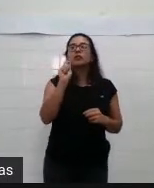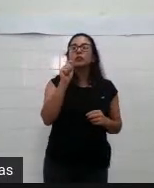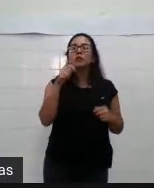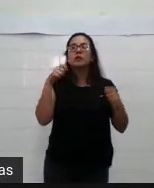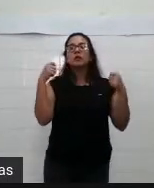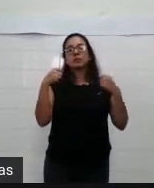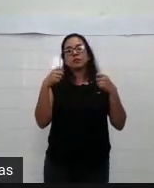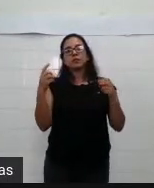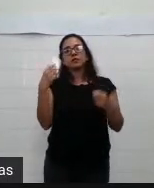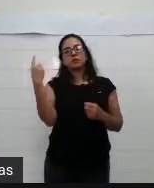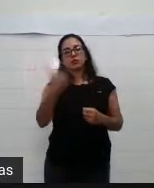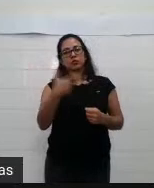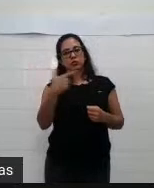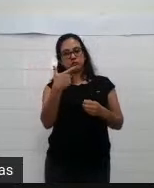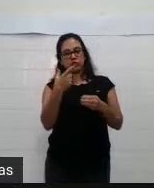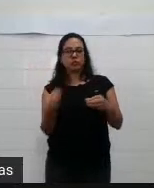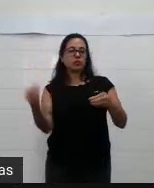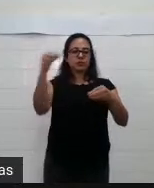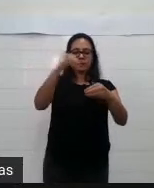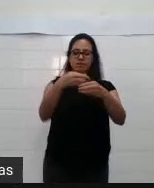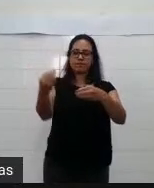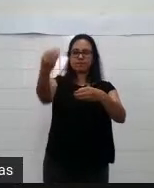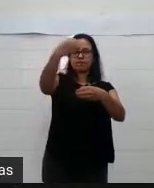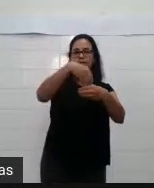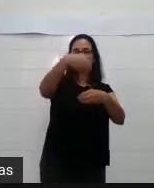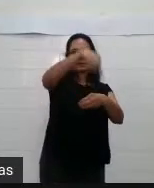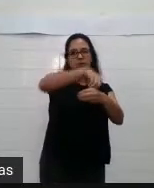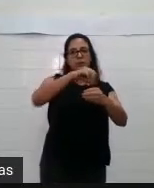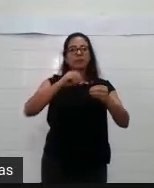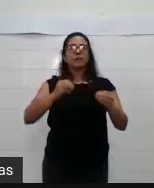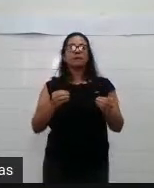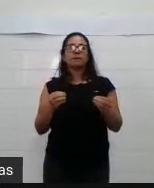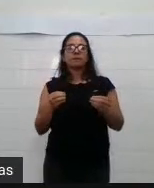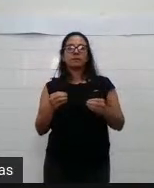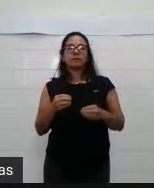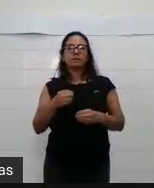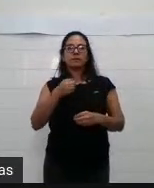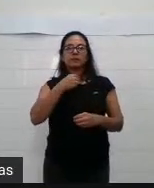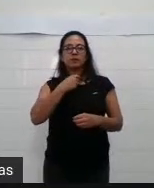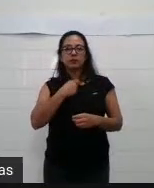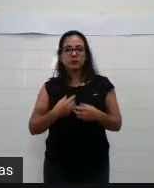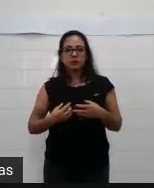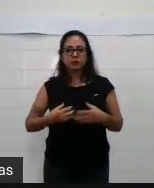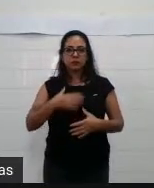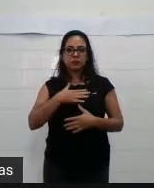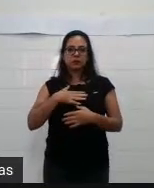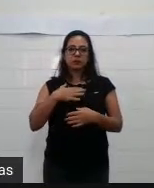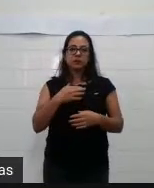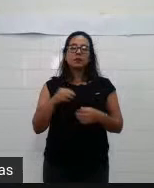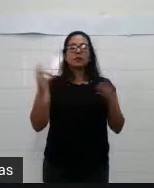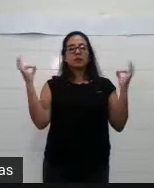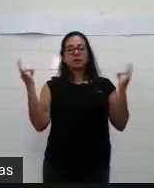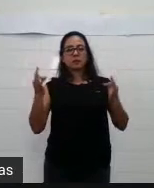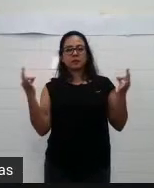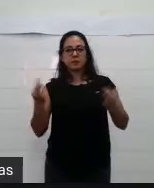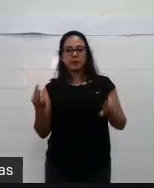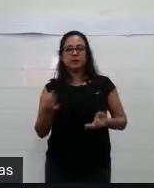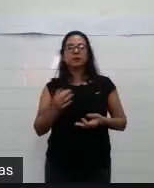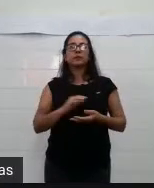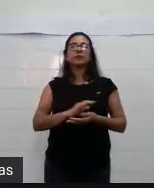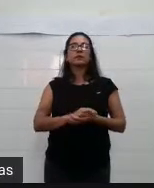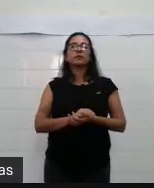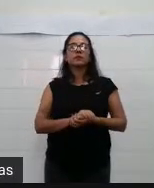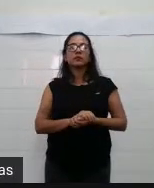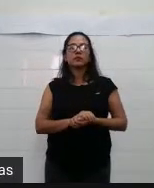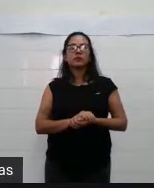prazer contribuía para uma geração melhor e perfeita. Tanto que às vezes eu brinco, né,